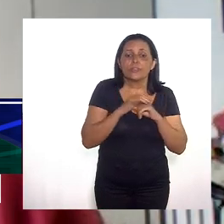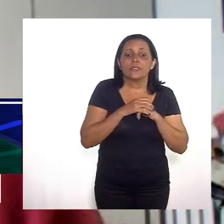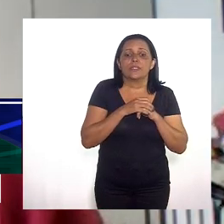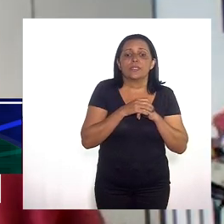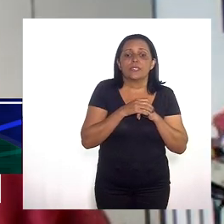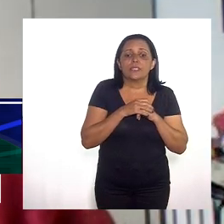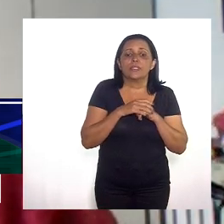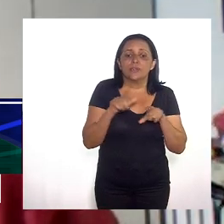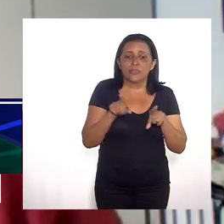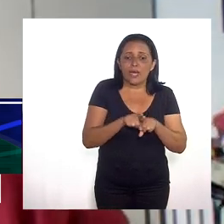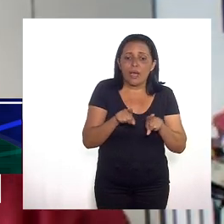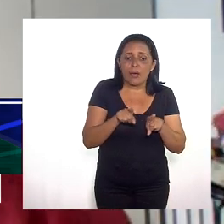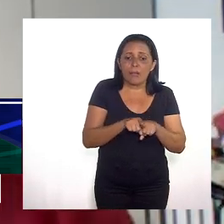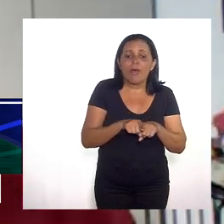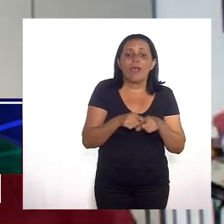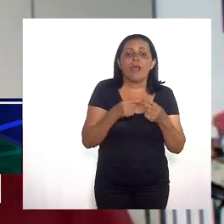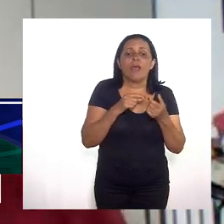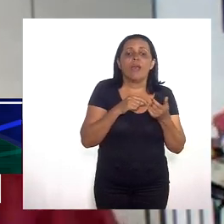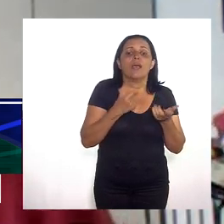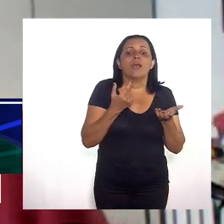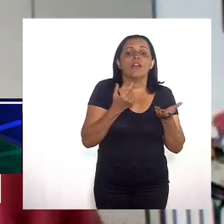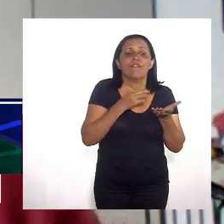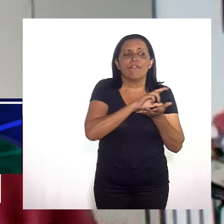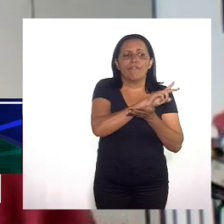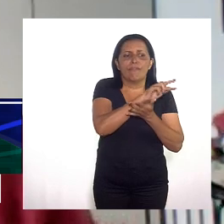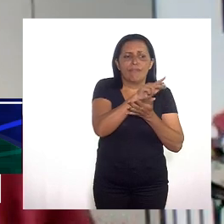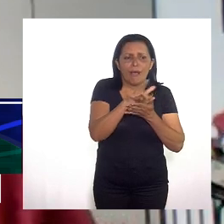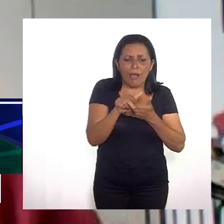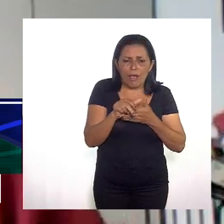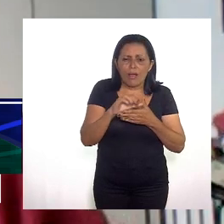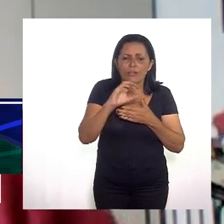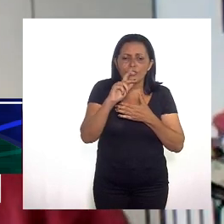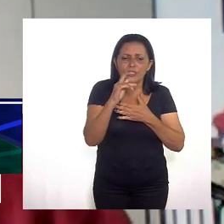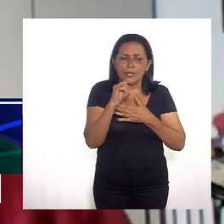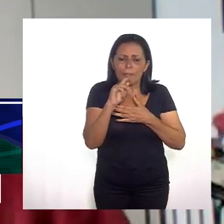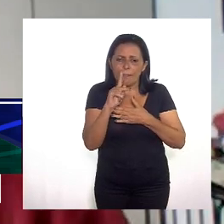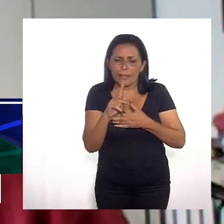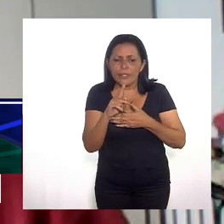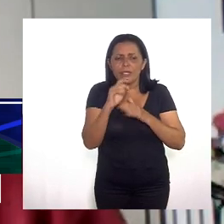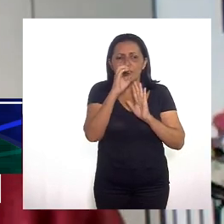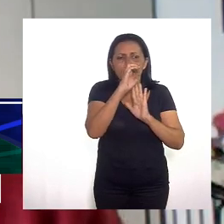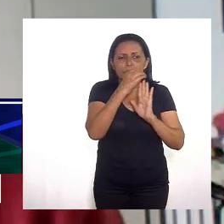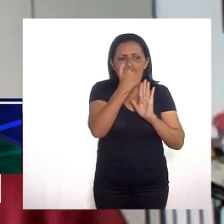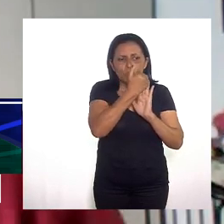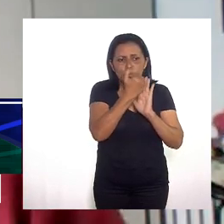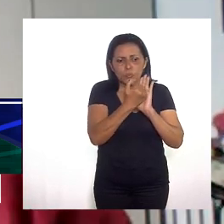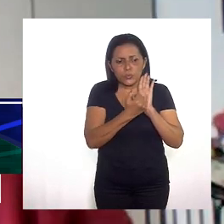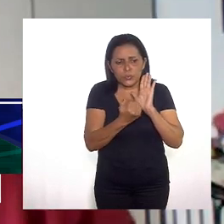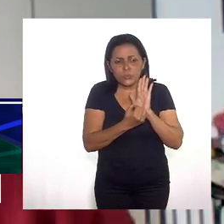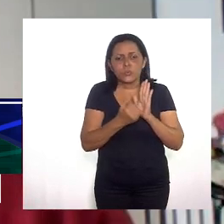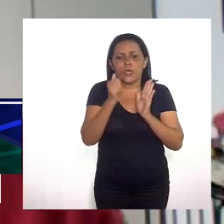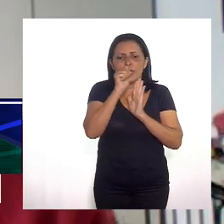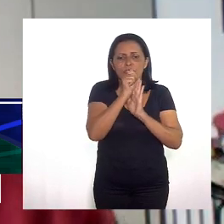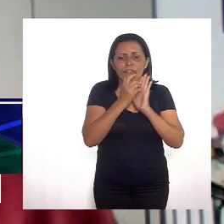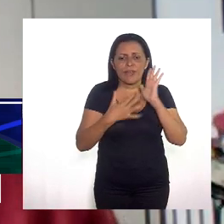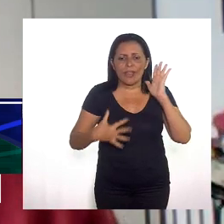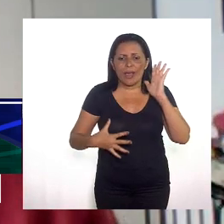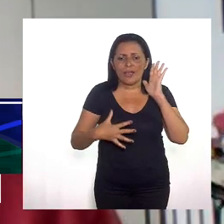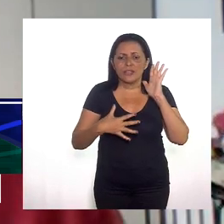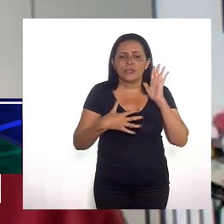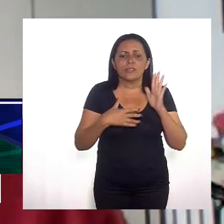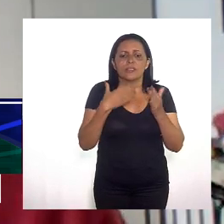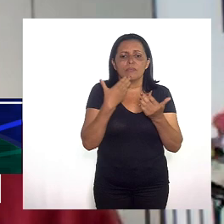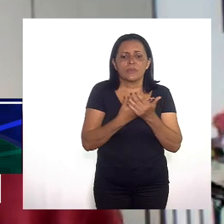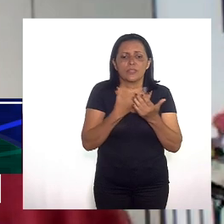desde a licitação de 700 mil chips, a estruturação de diversas atividades, a entrega de material escolar na casa